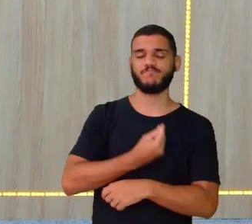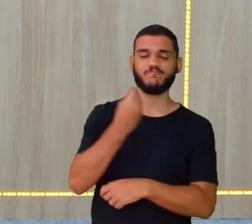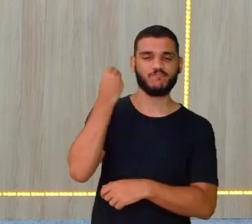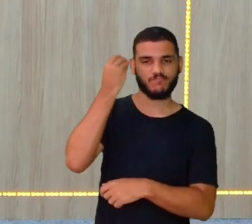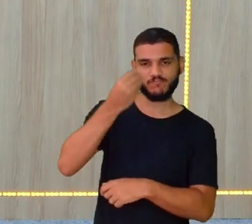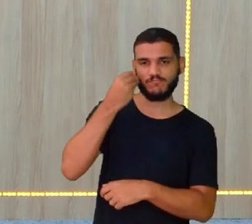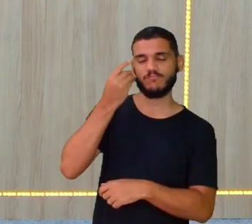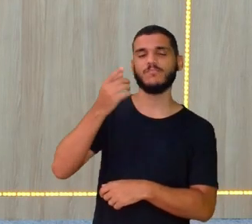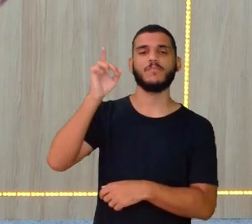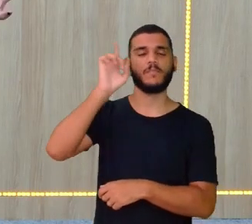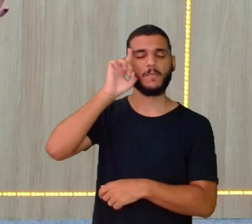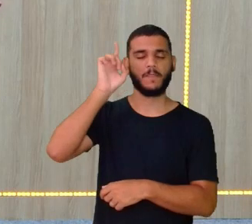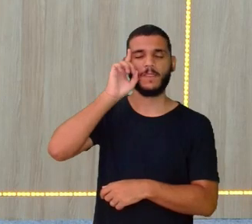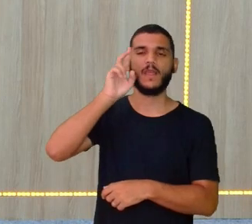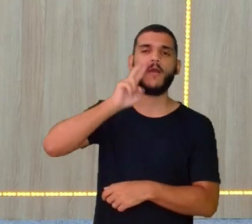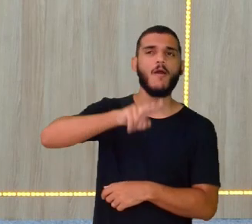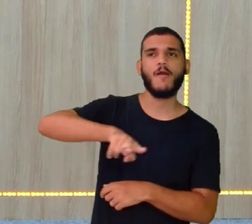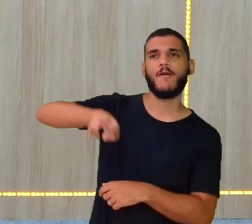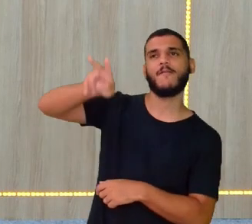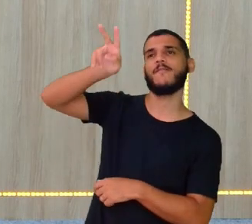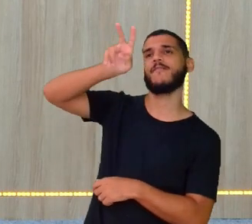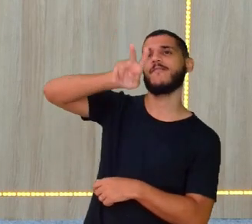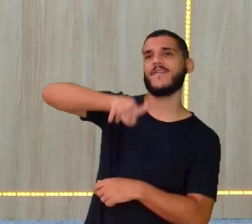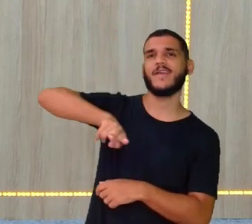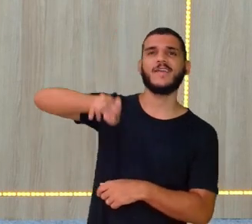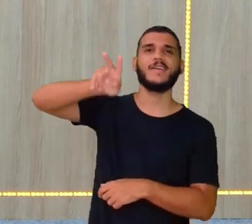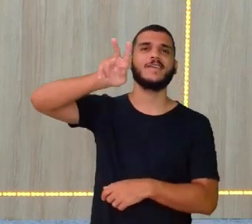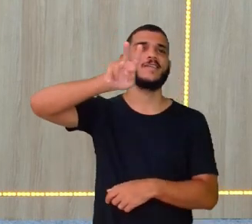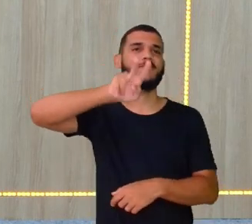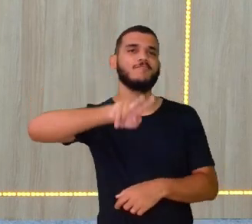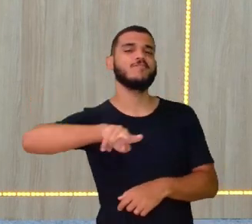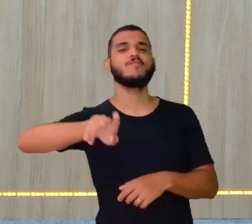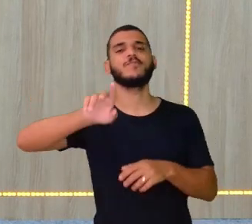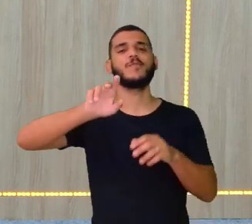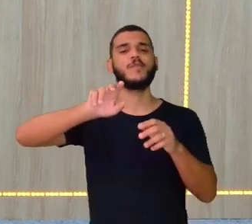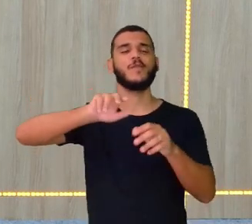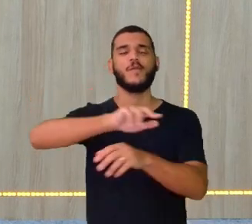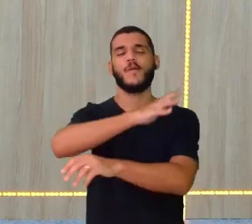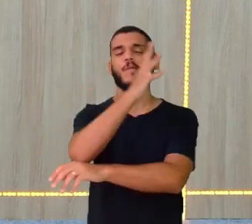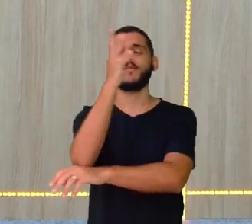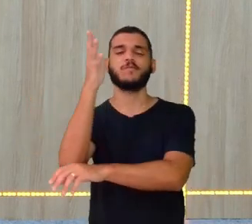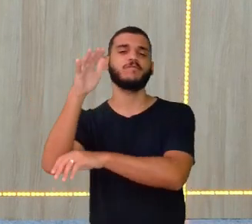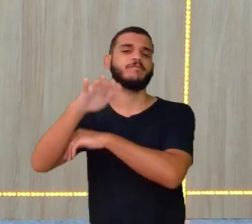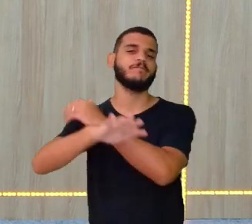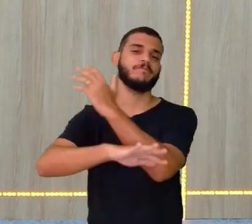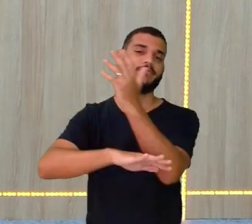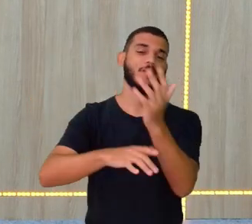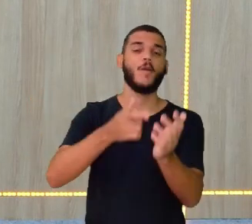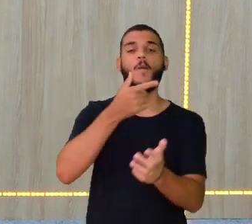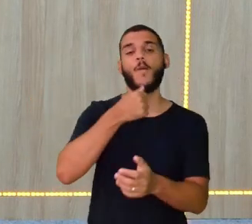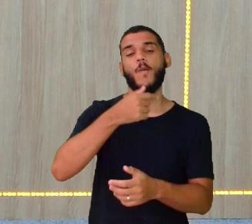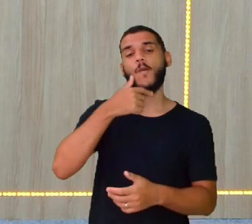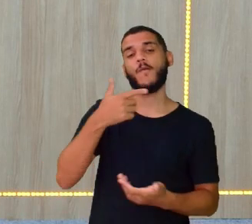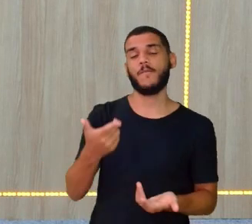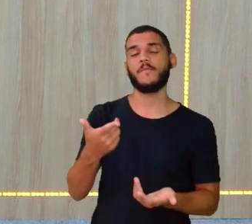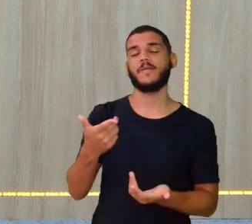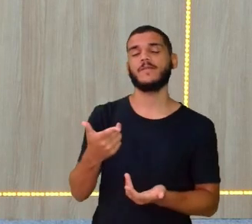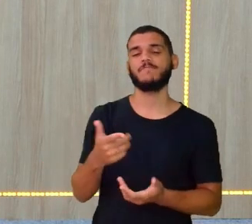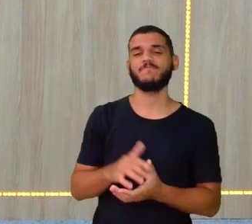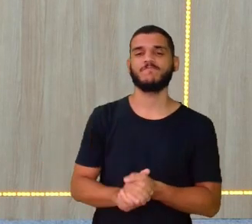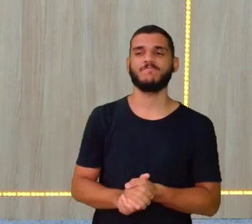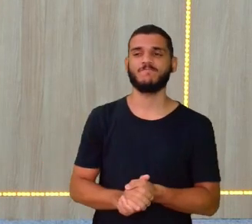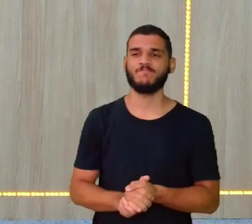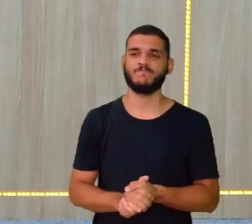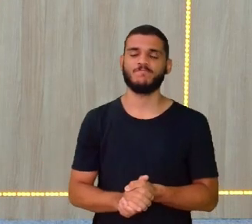dias observando, não é, contemplando a natureza. Então Manuel de Barros, ele passa,